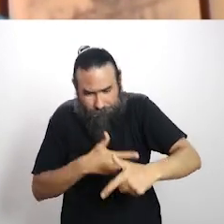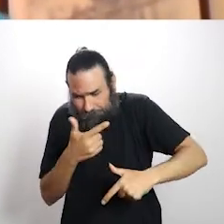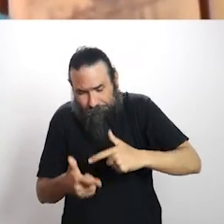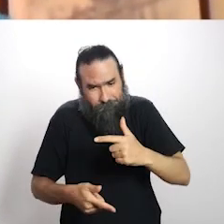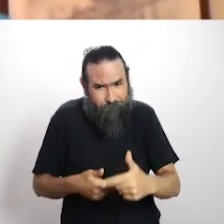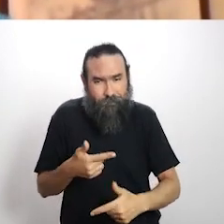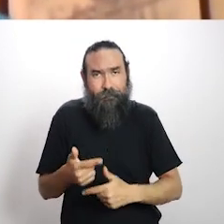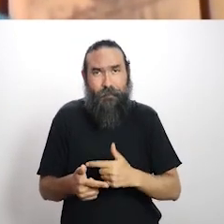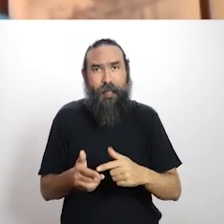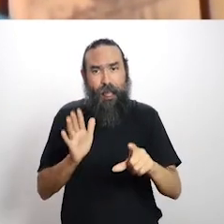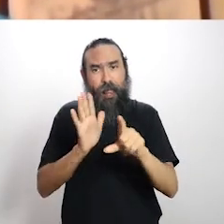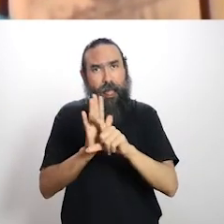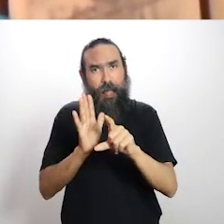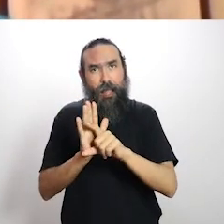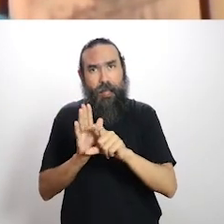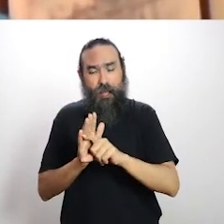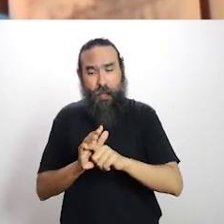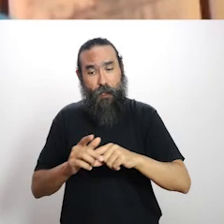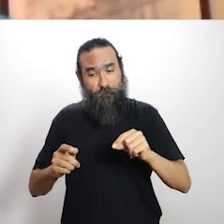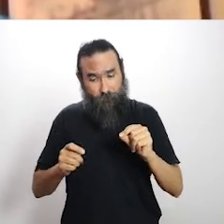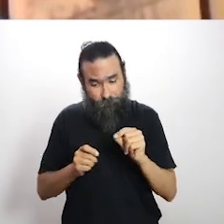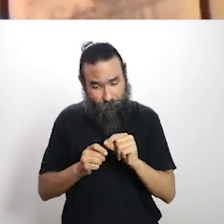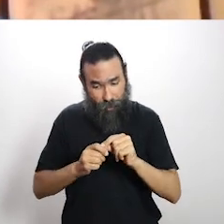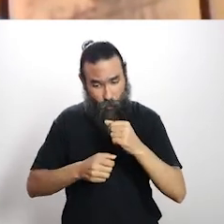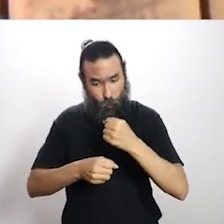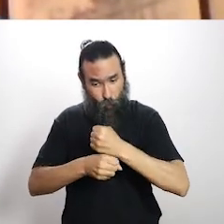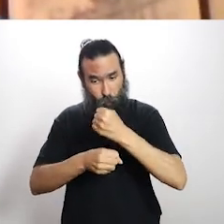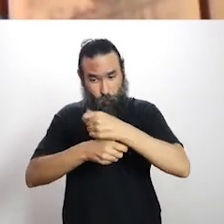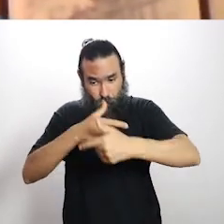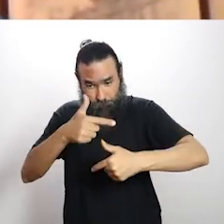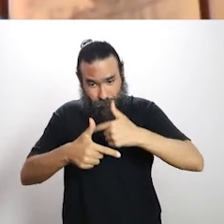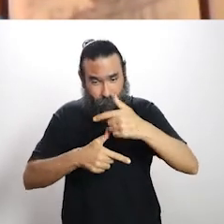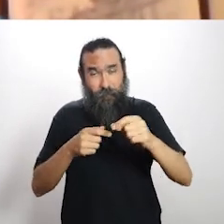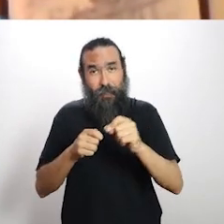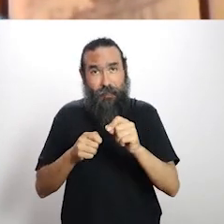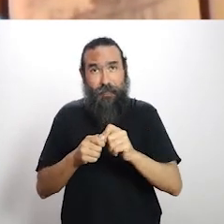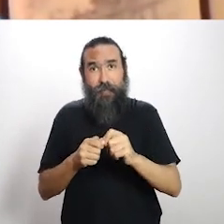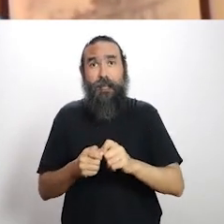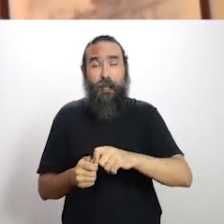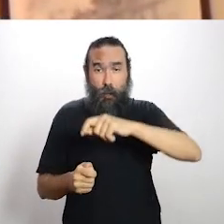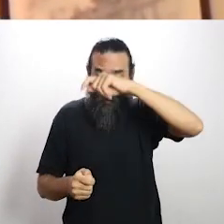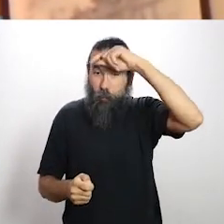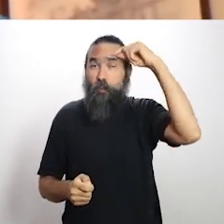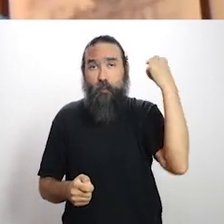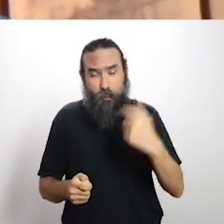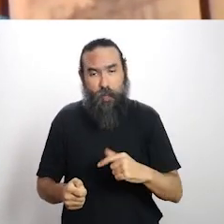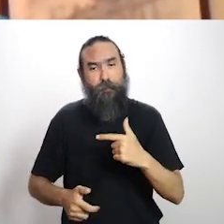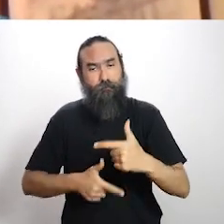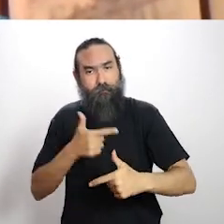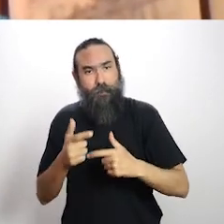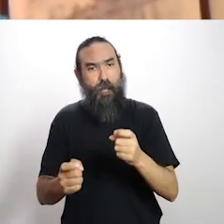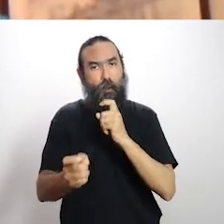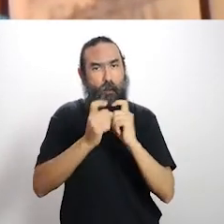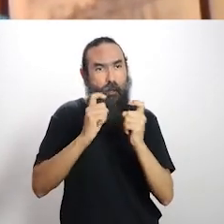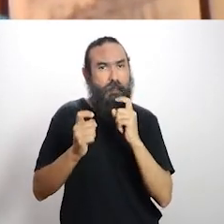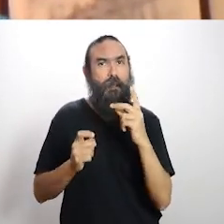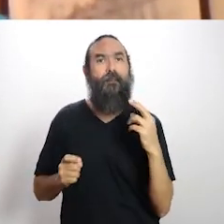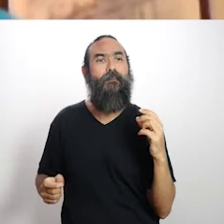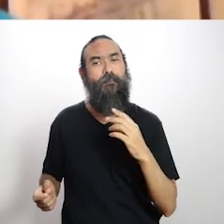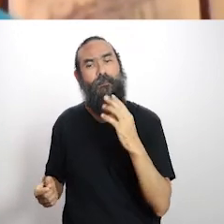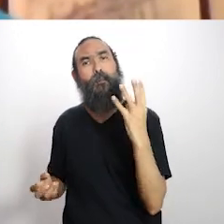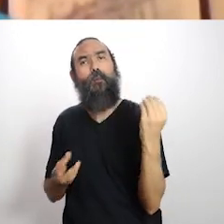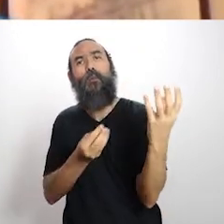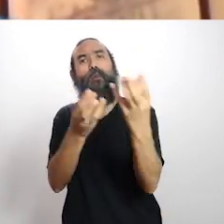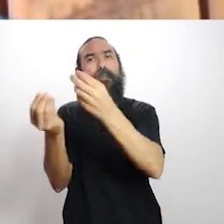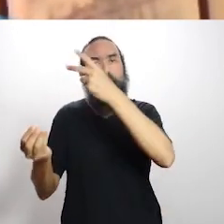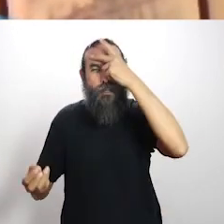e aí em Alto Paraíso o que a gente tem que ver para ser de uma forma muito concreta eu não sei exatamente quanto de recursos